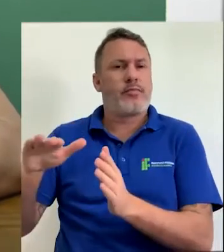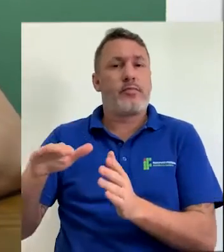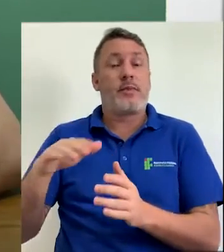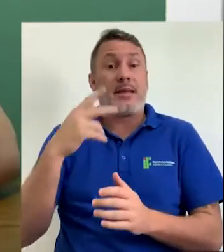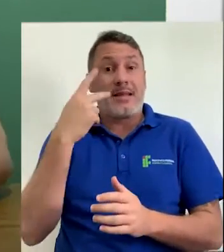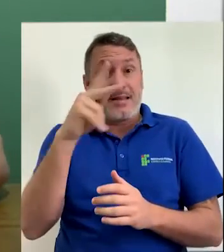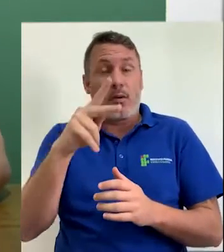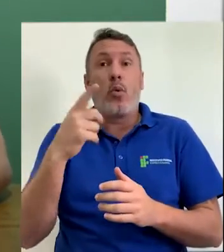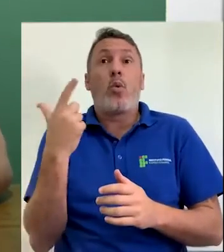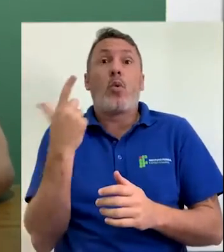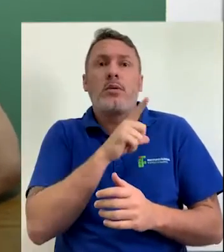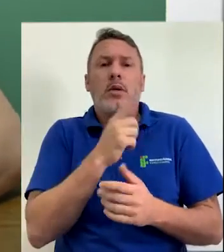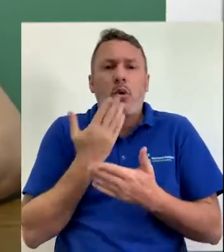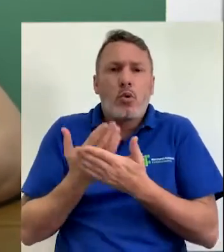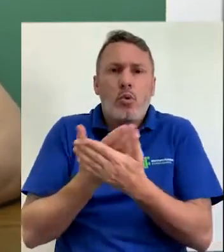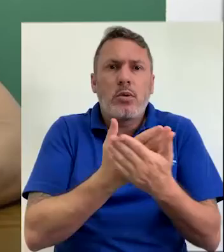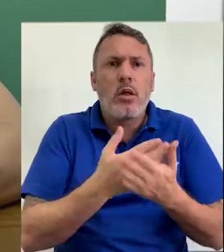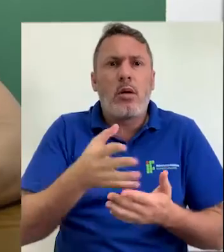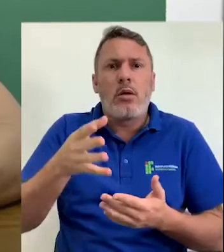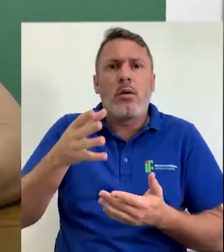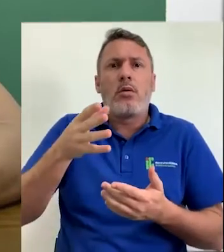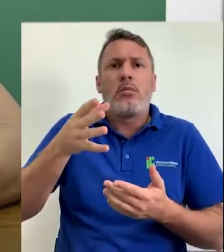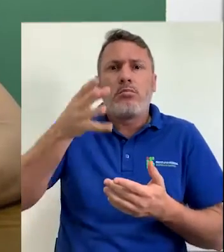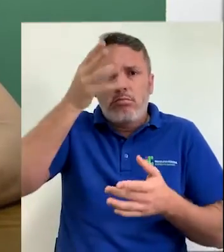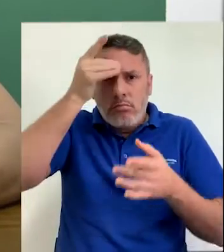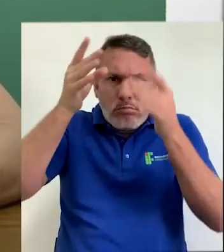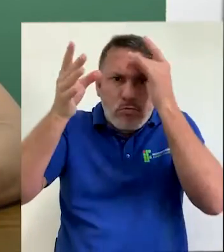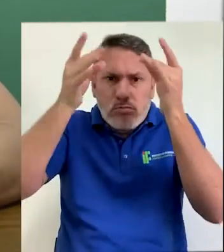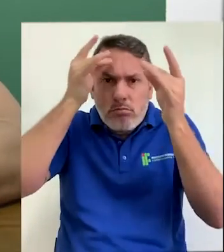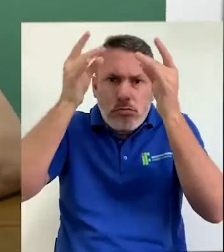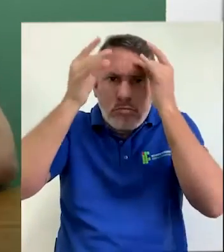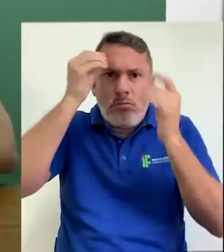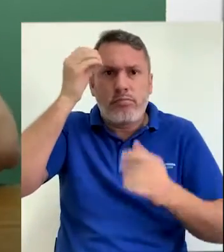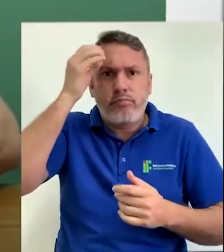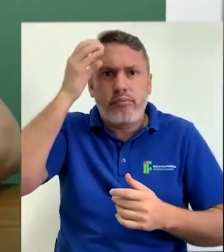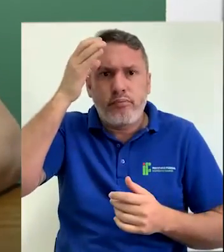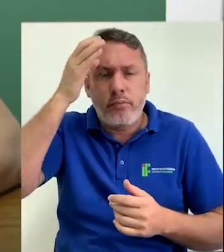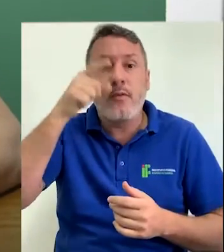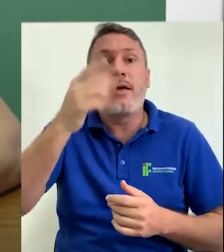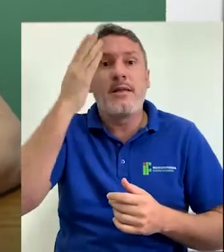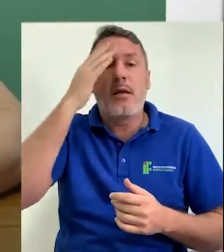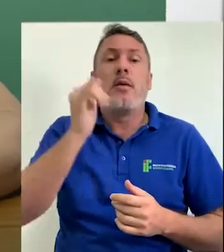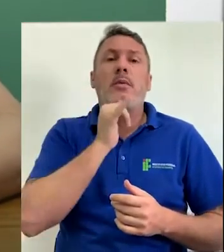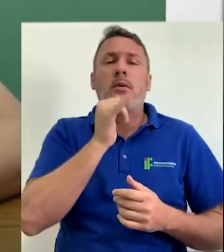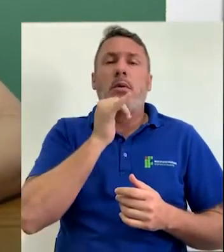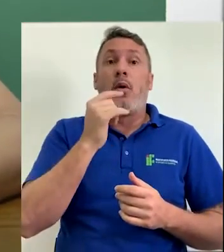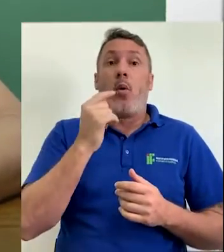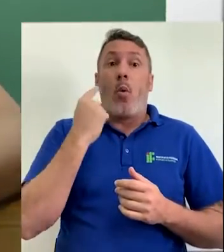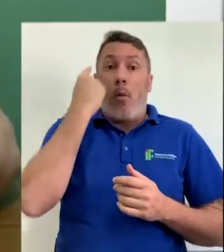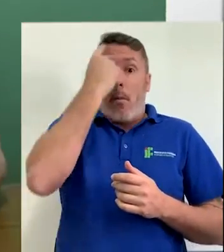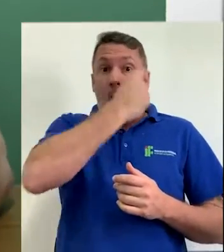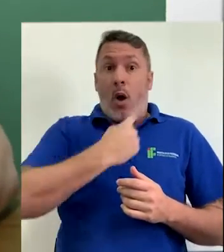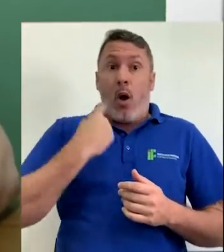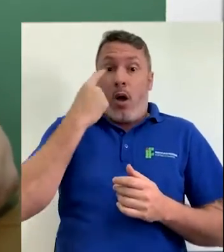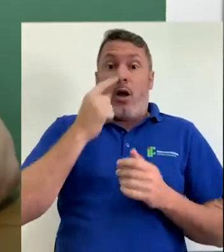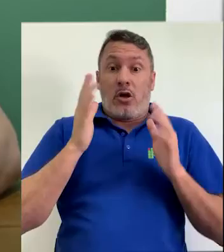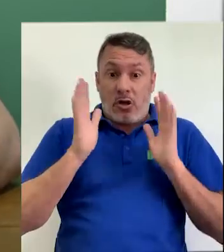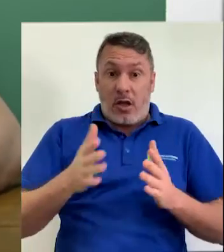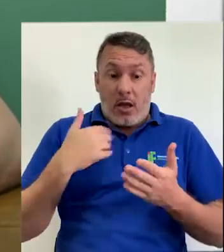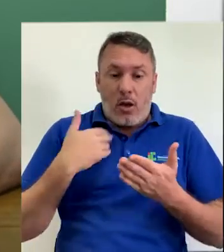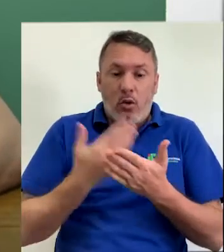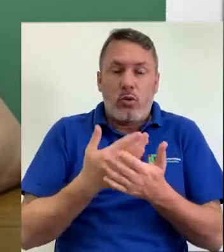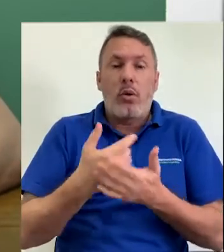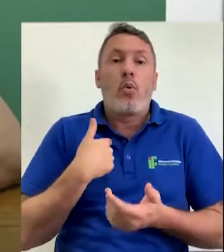Coloca o seu rendimento de acordo com o processo. Após 1 hora, eu estudei, este foi o